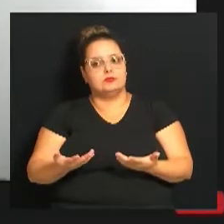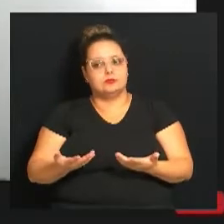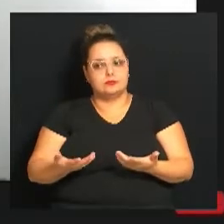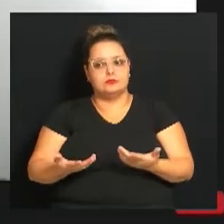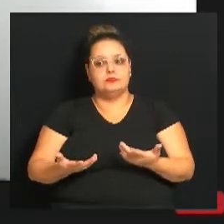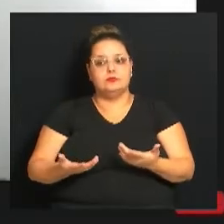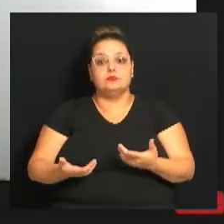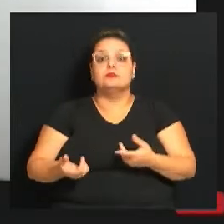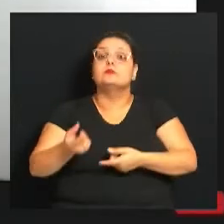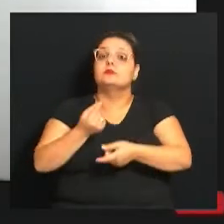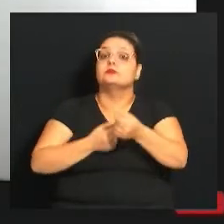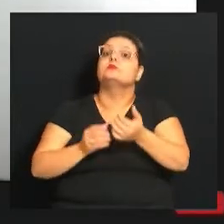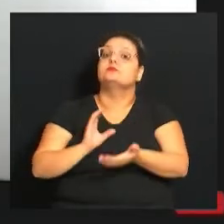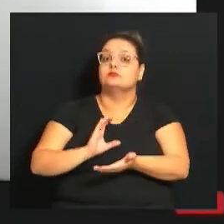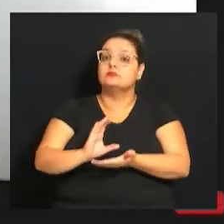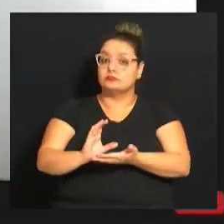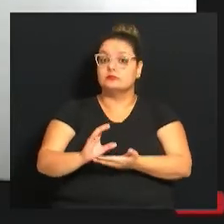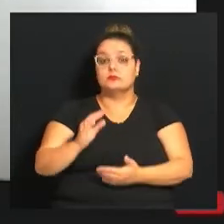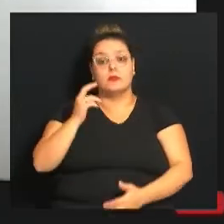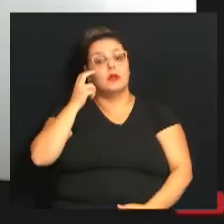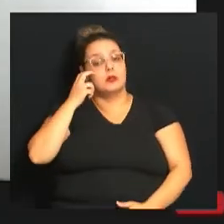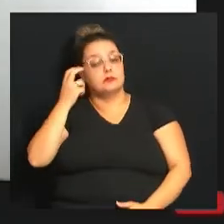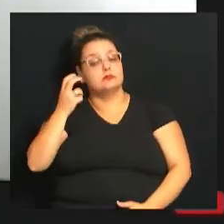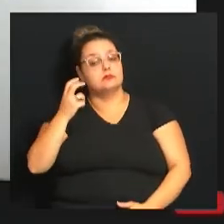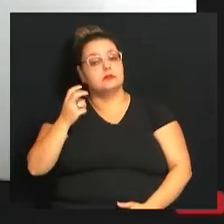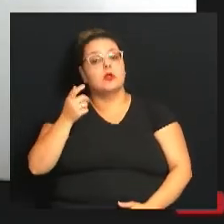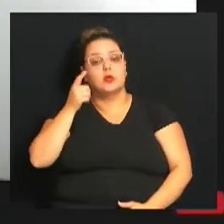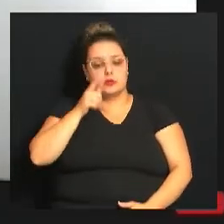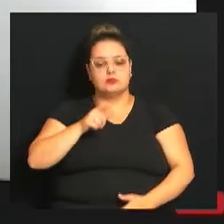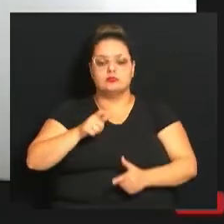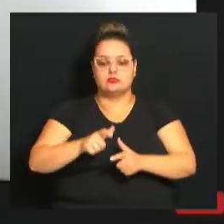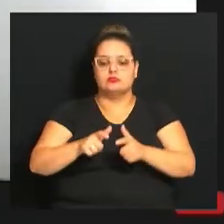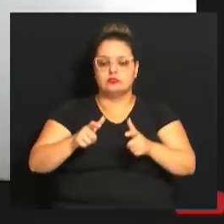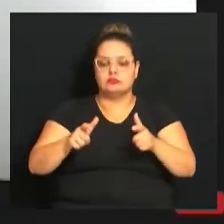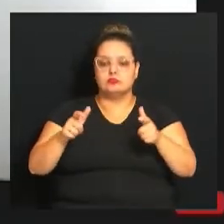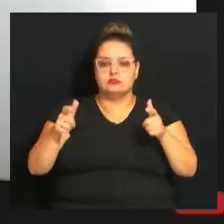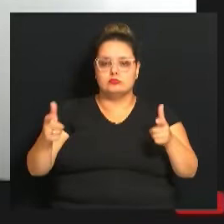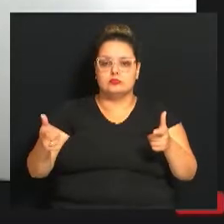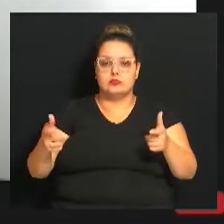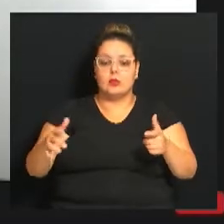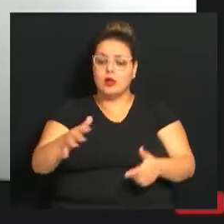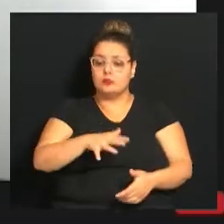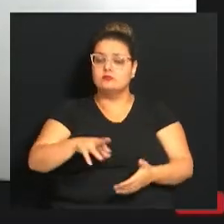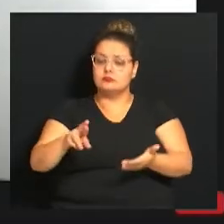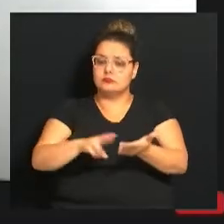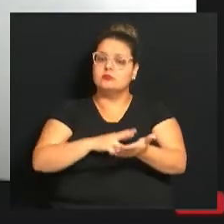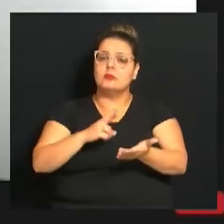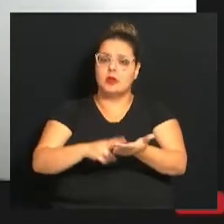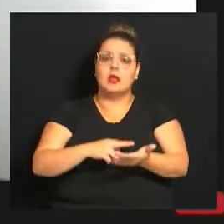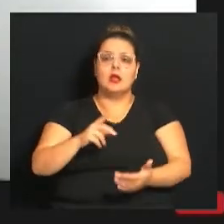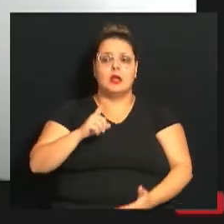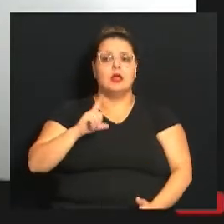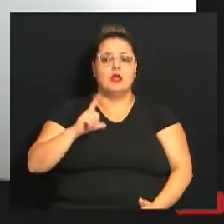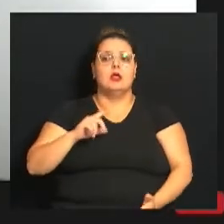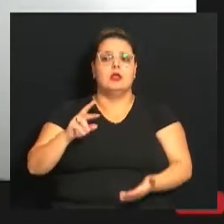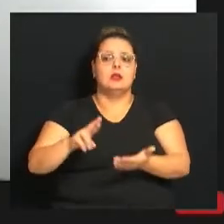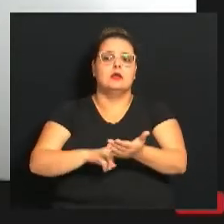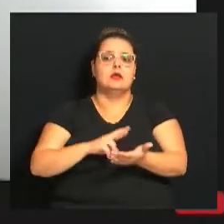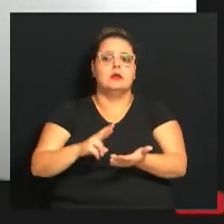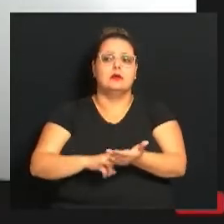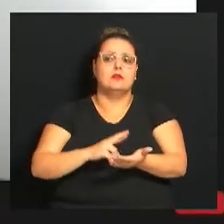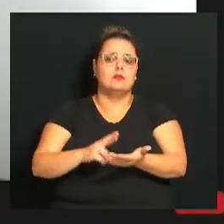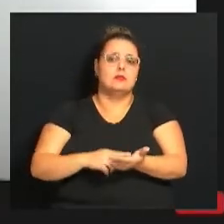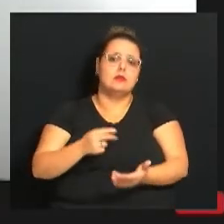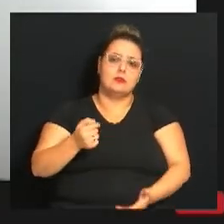maneira inteligente, conseguiram crescer. Pensando no meio revista, ainda temos revistas muito boas, né? A Veja está